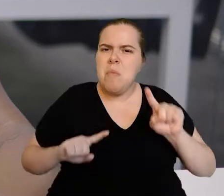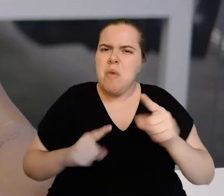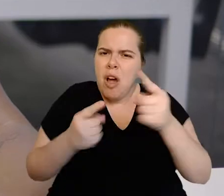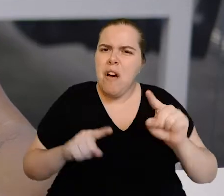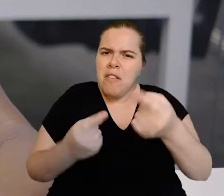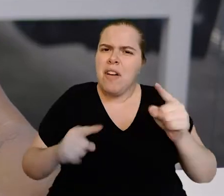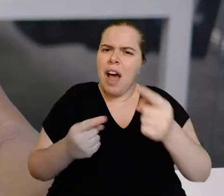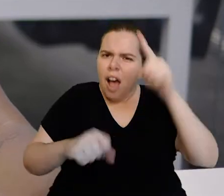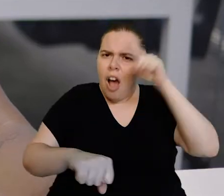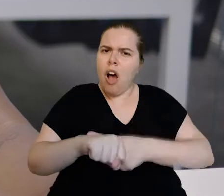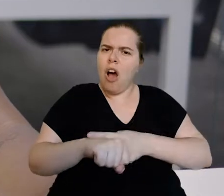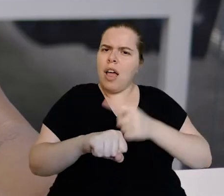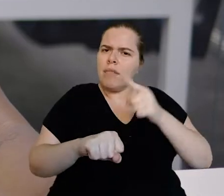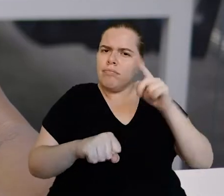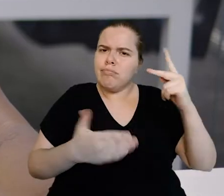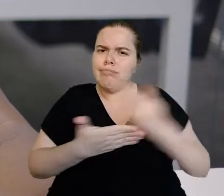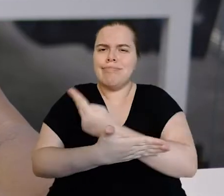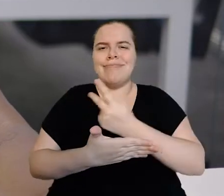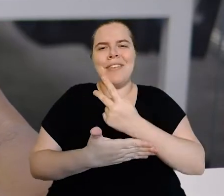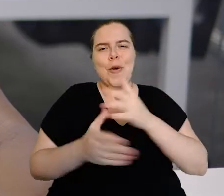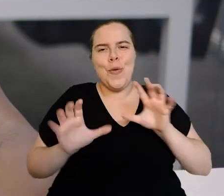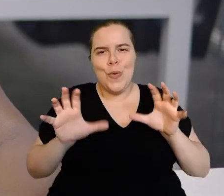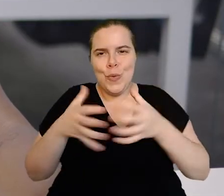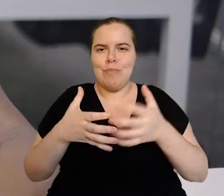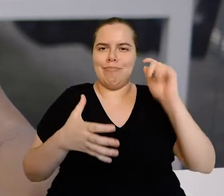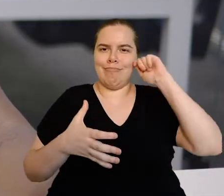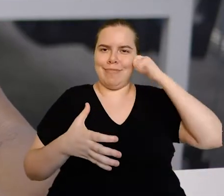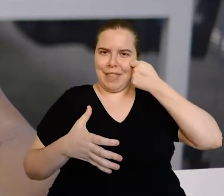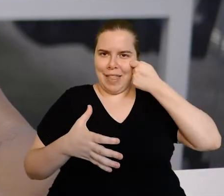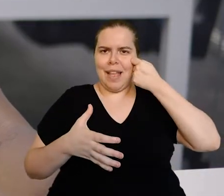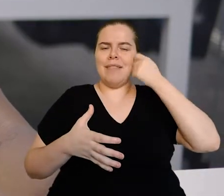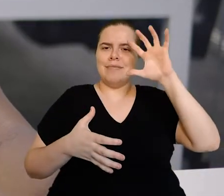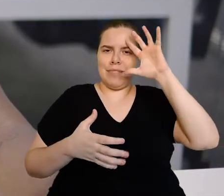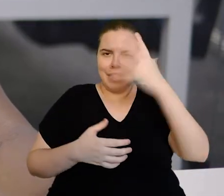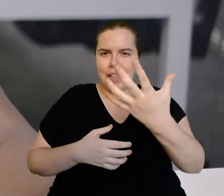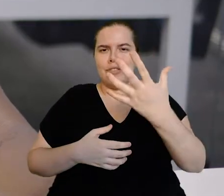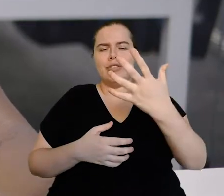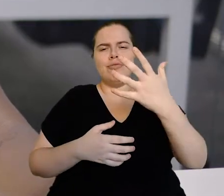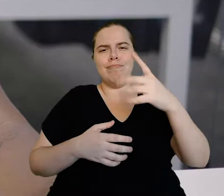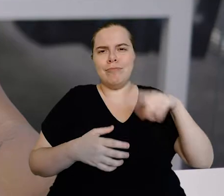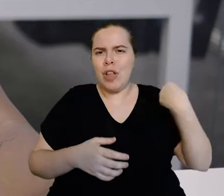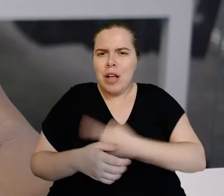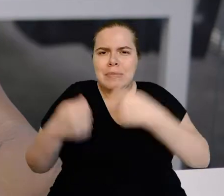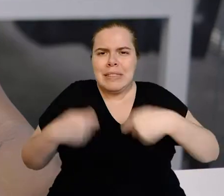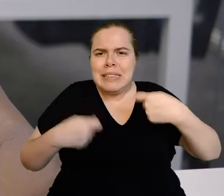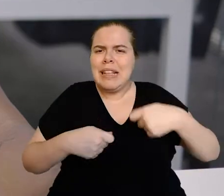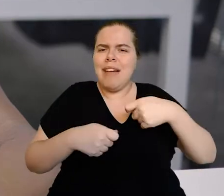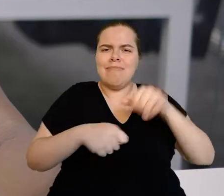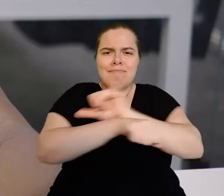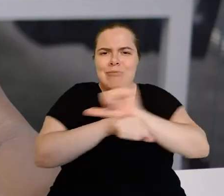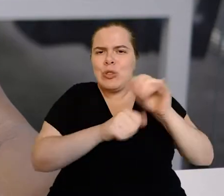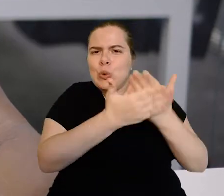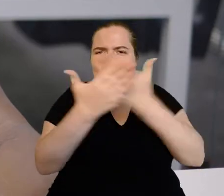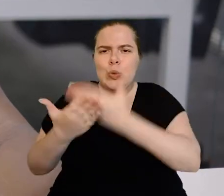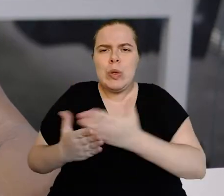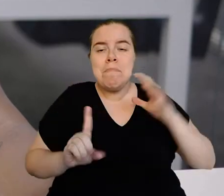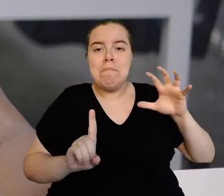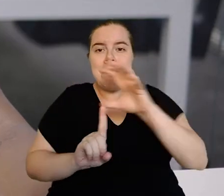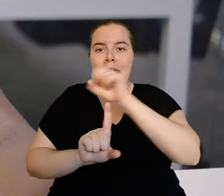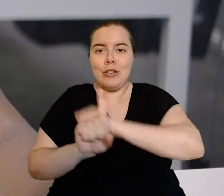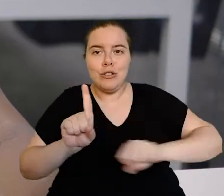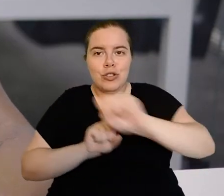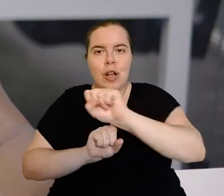nós começássemos a agir? Foi com essa preocupação que o grupo de pessoas pretas da CI&T começou a desenhar ações de impacto social para a